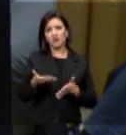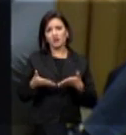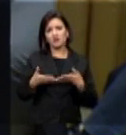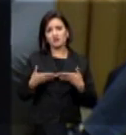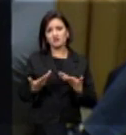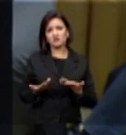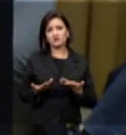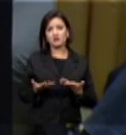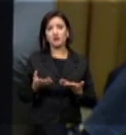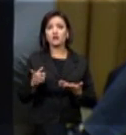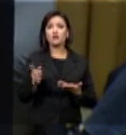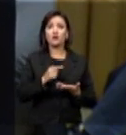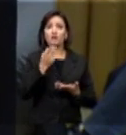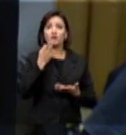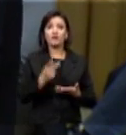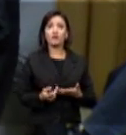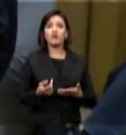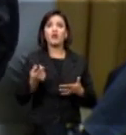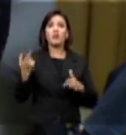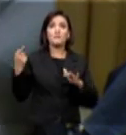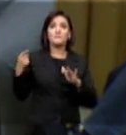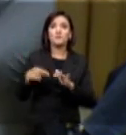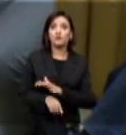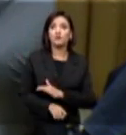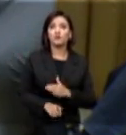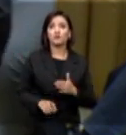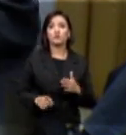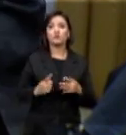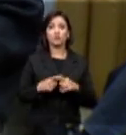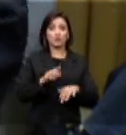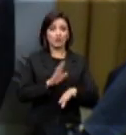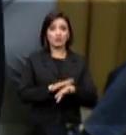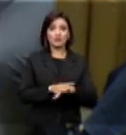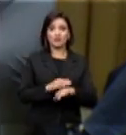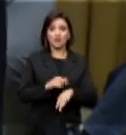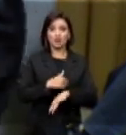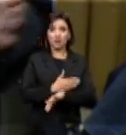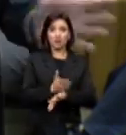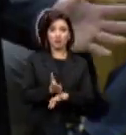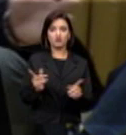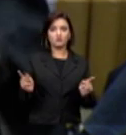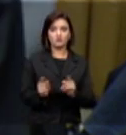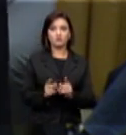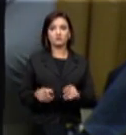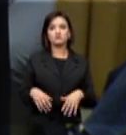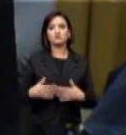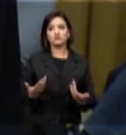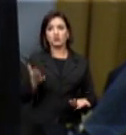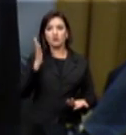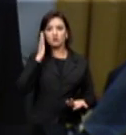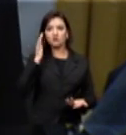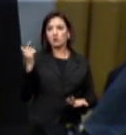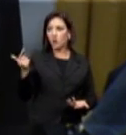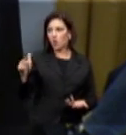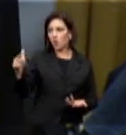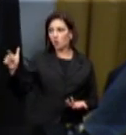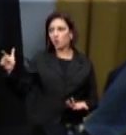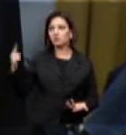não me aprofundar em rebatê-las, em razão da exiguidade do meu tempo e porque também tenho certeza de que serão